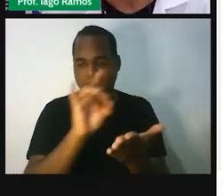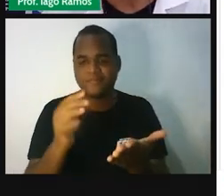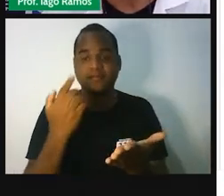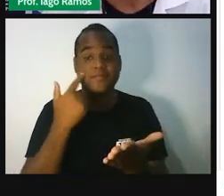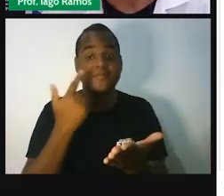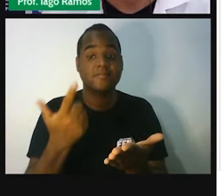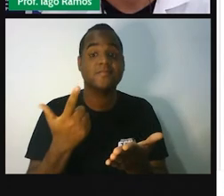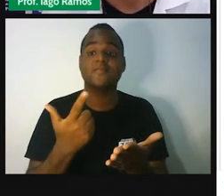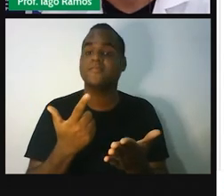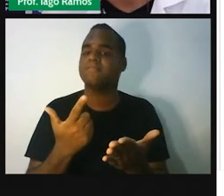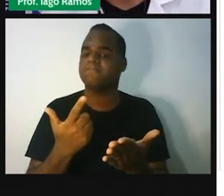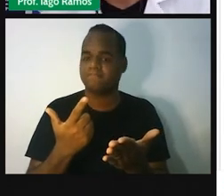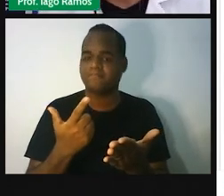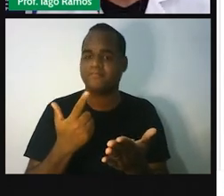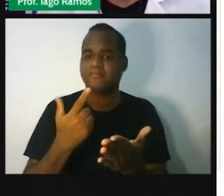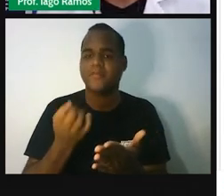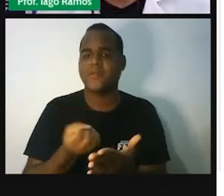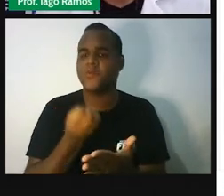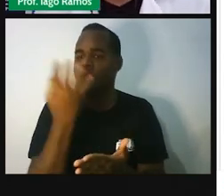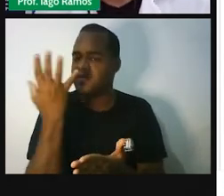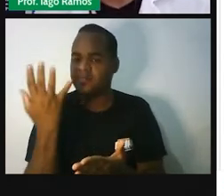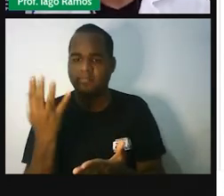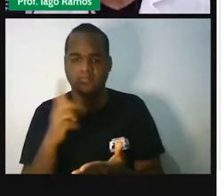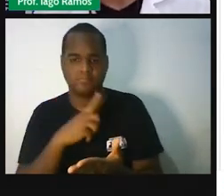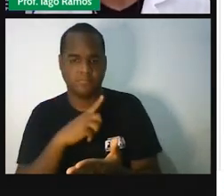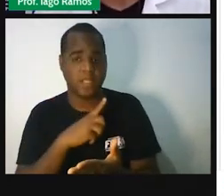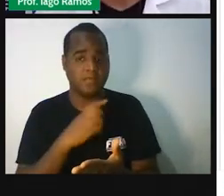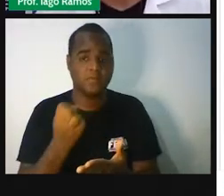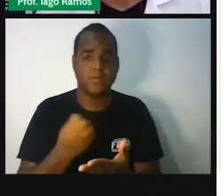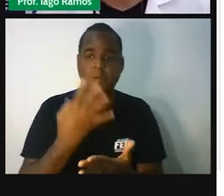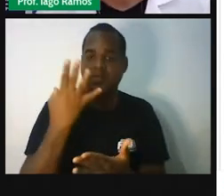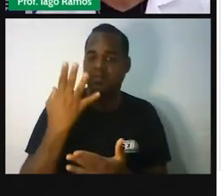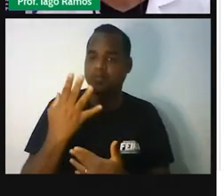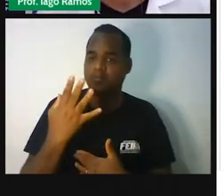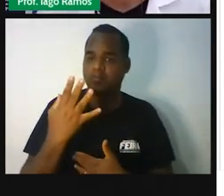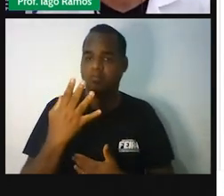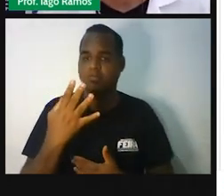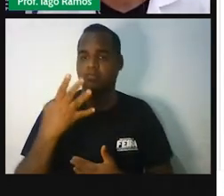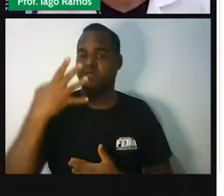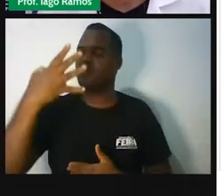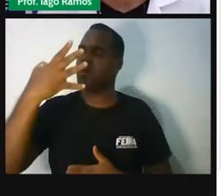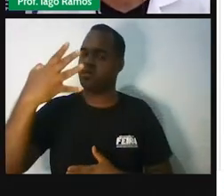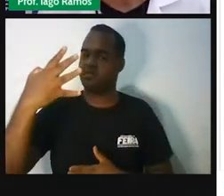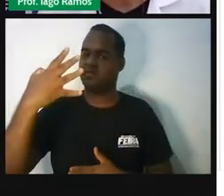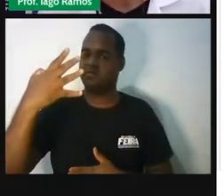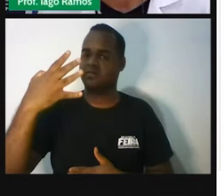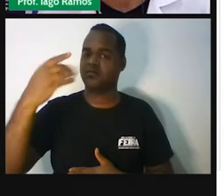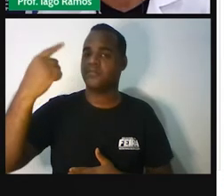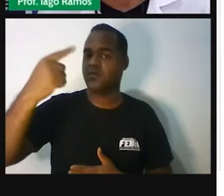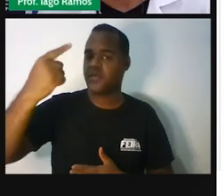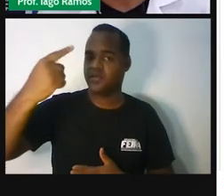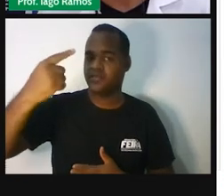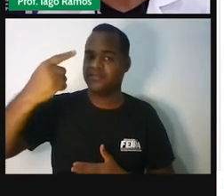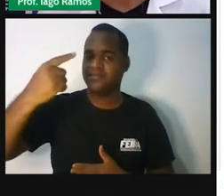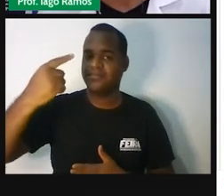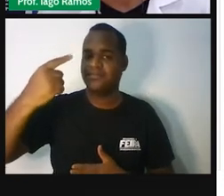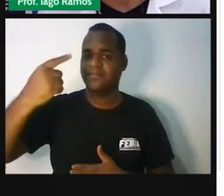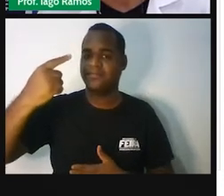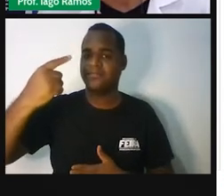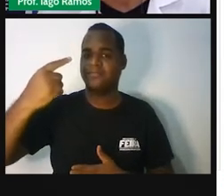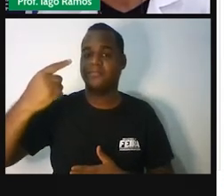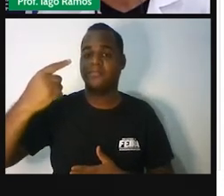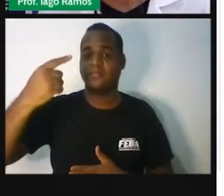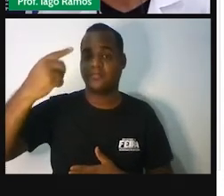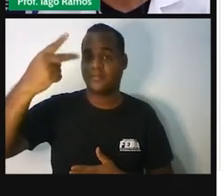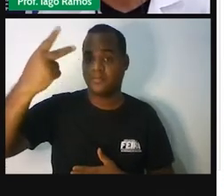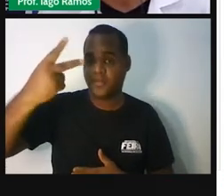quantas opções deu no total? Quatro opções para a primeira, quatro